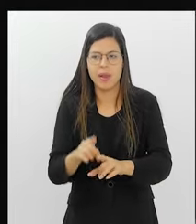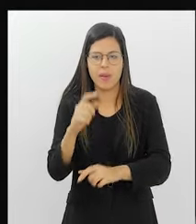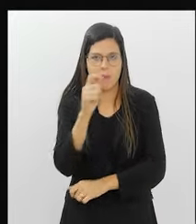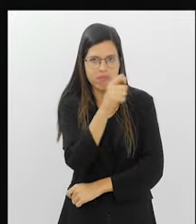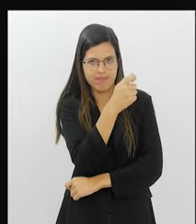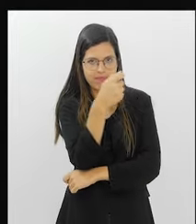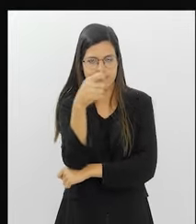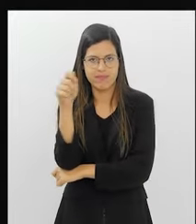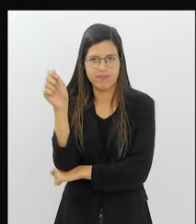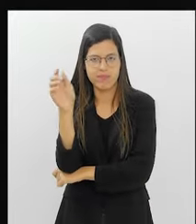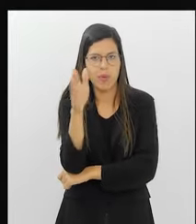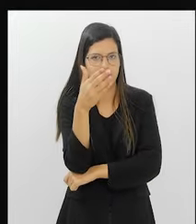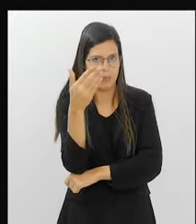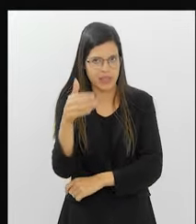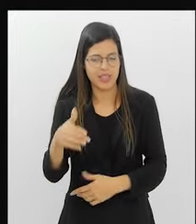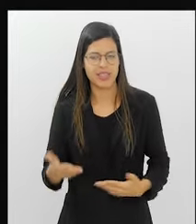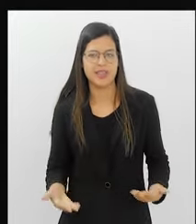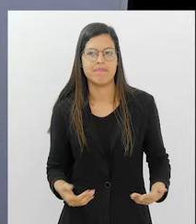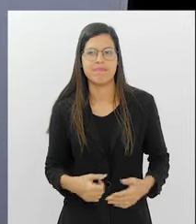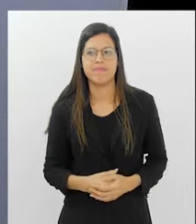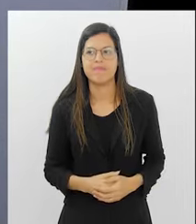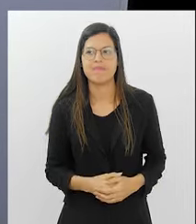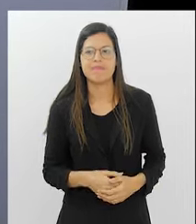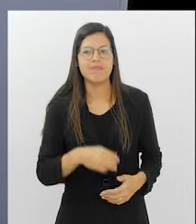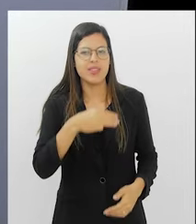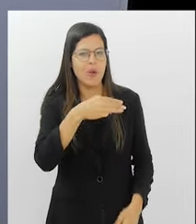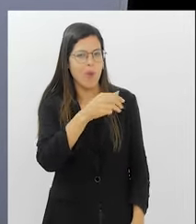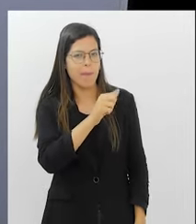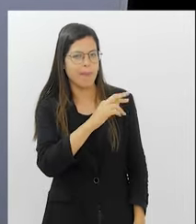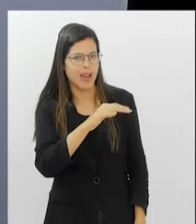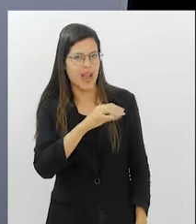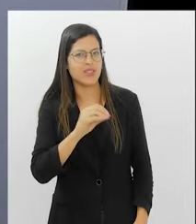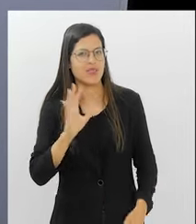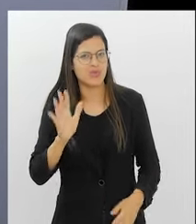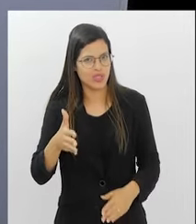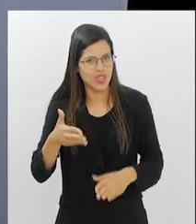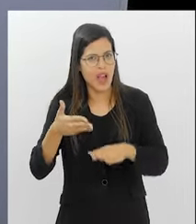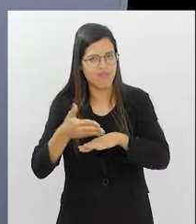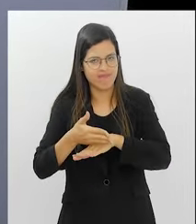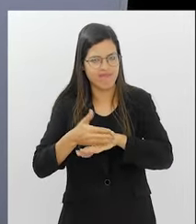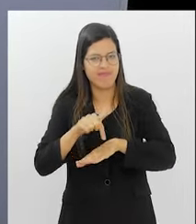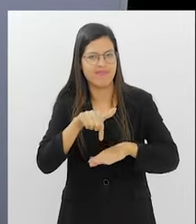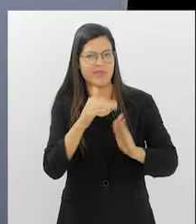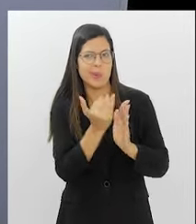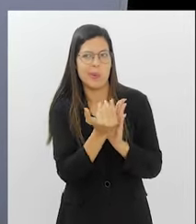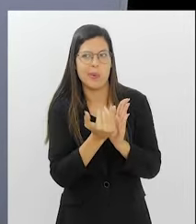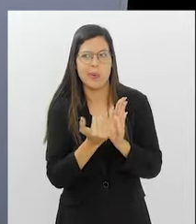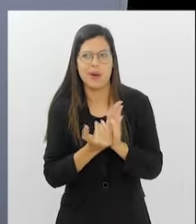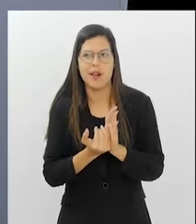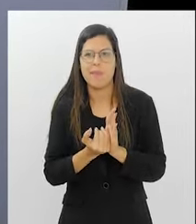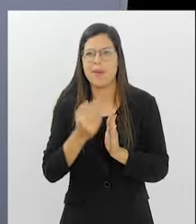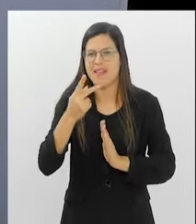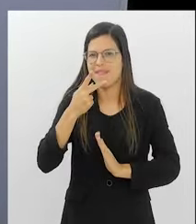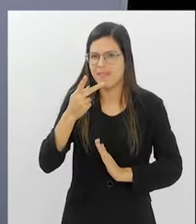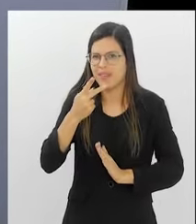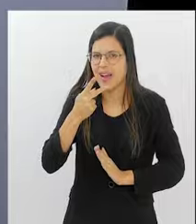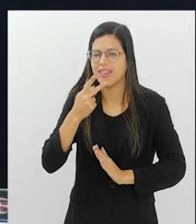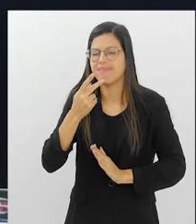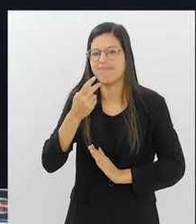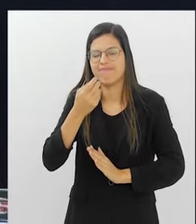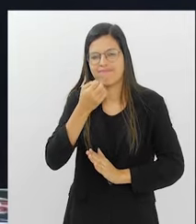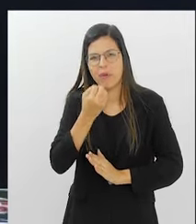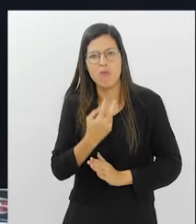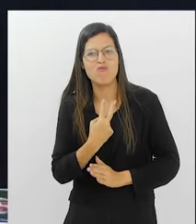messal e porta bandeira legal o Márcio teve aqui contou a história dele O Márcio é um Clown né ele ele tem uma alma de Clown fala